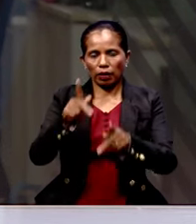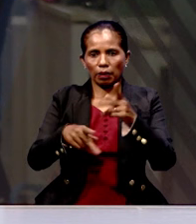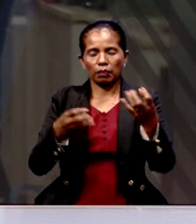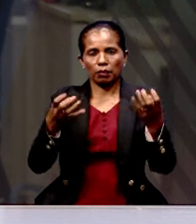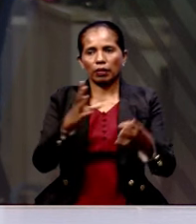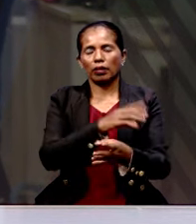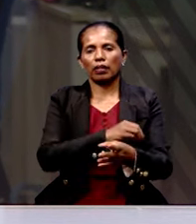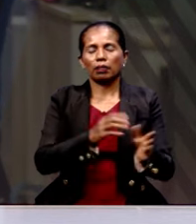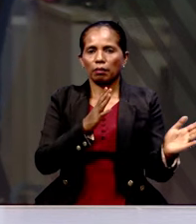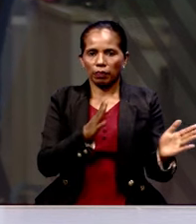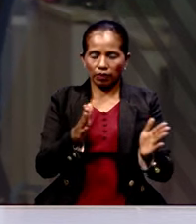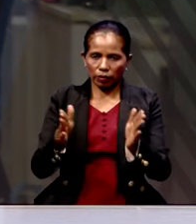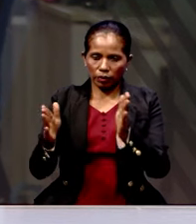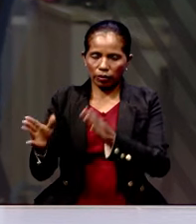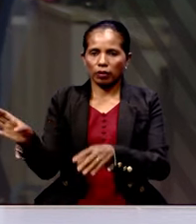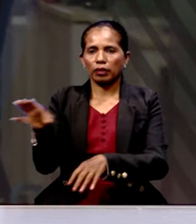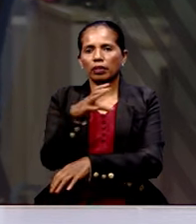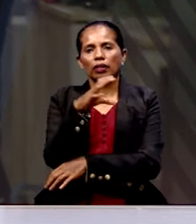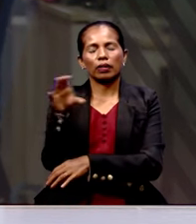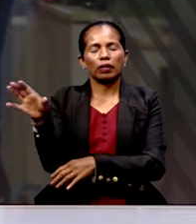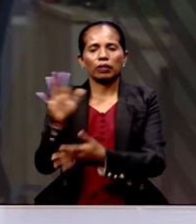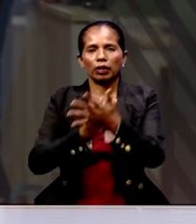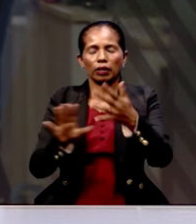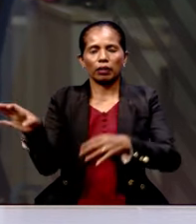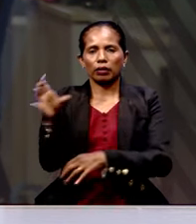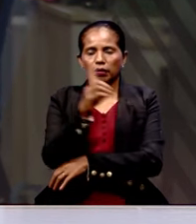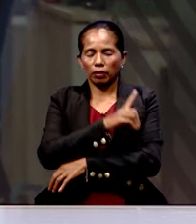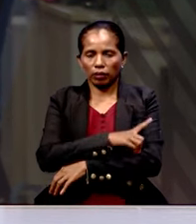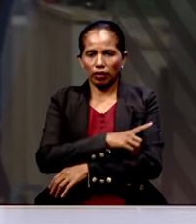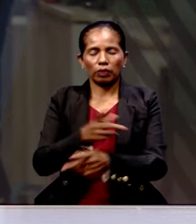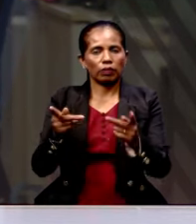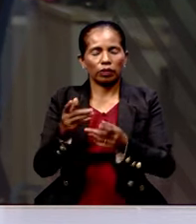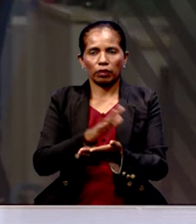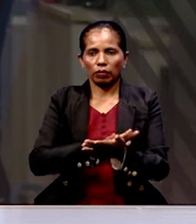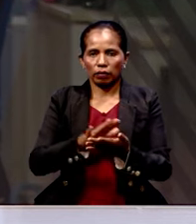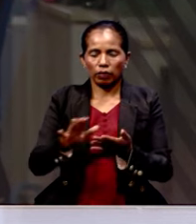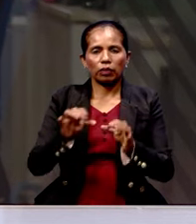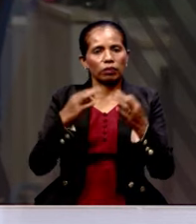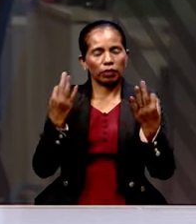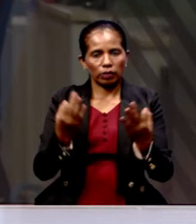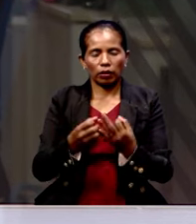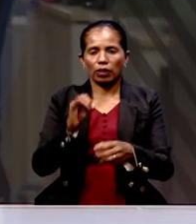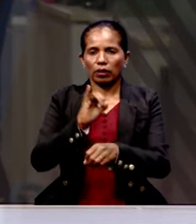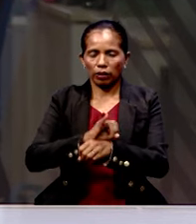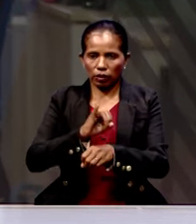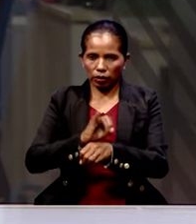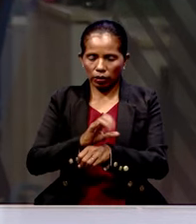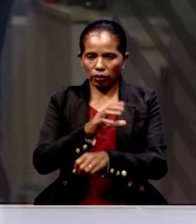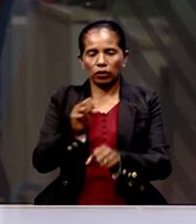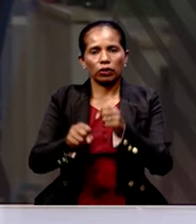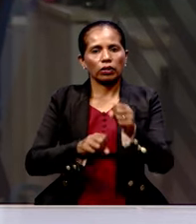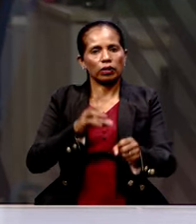marca halo preparação, hori celebra loro Natal, o ambiente ne befurat. Hahu husi família, igreja no